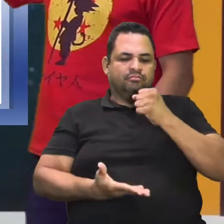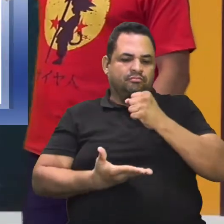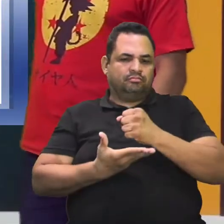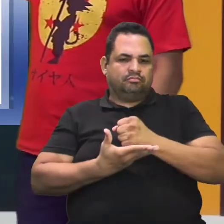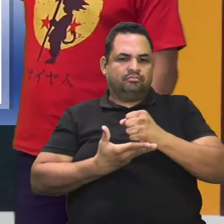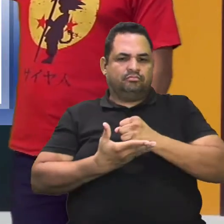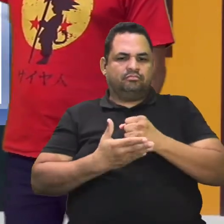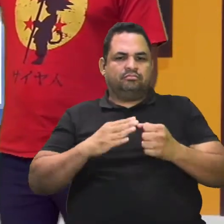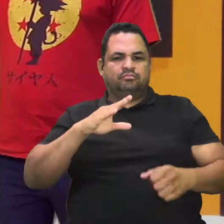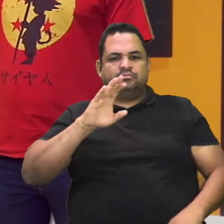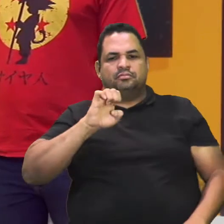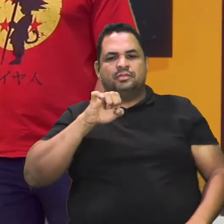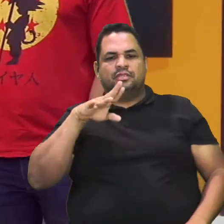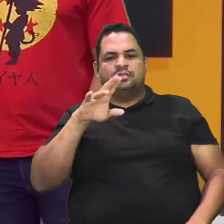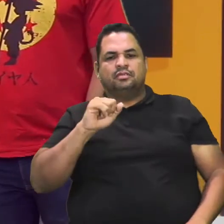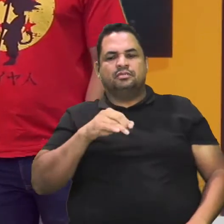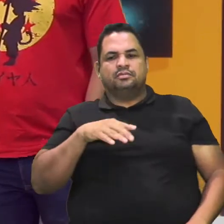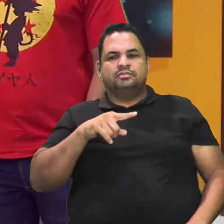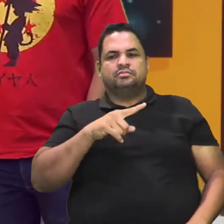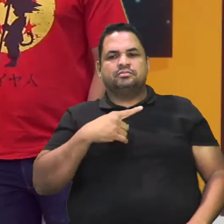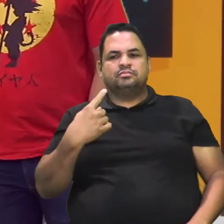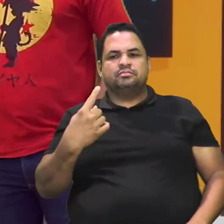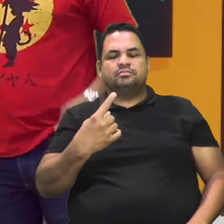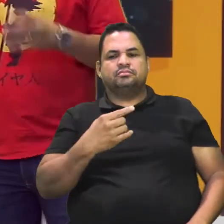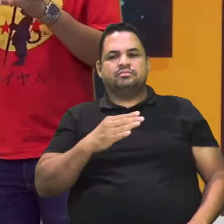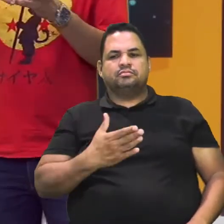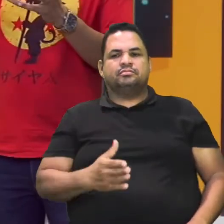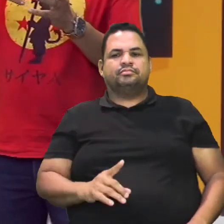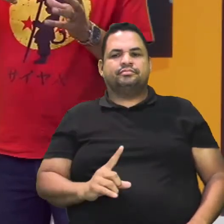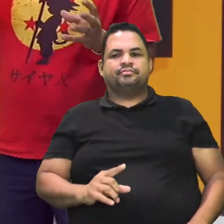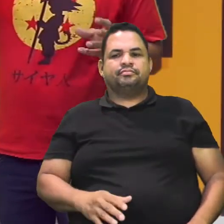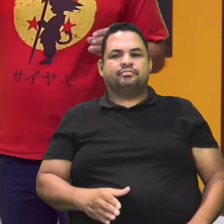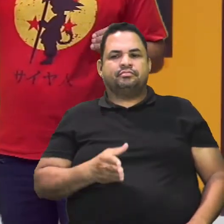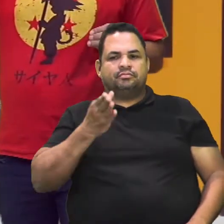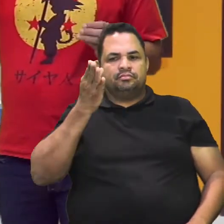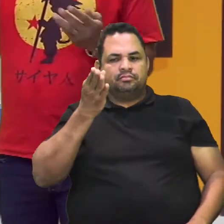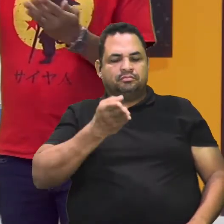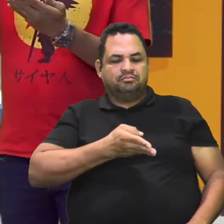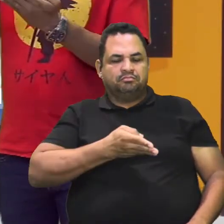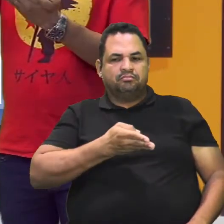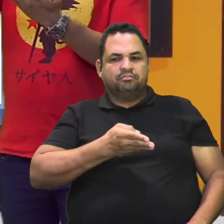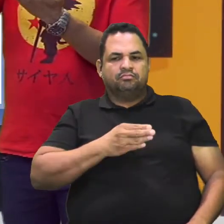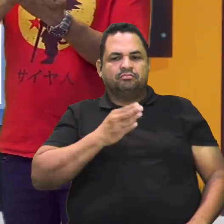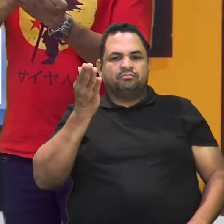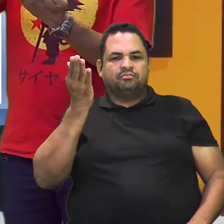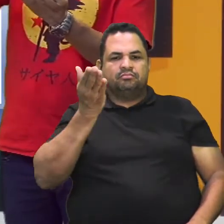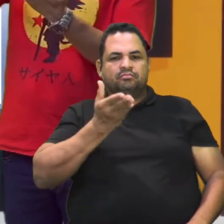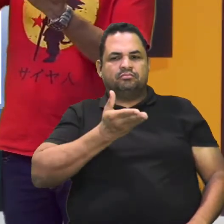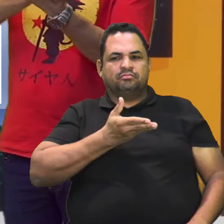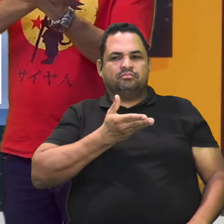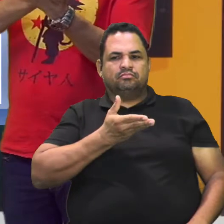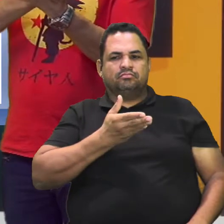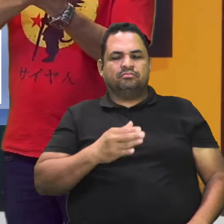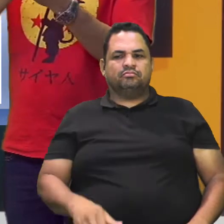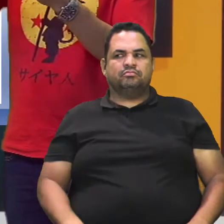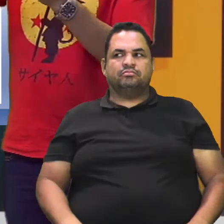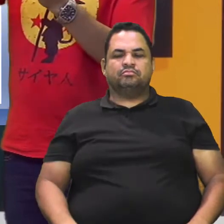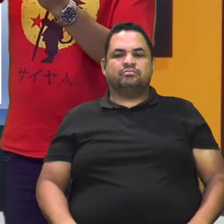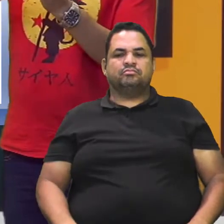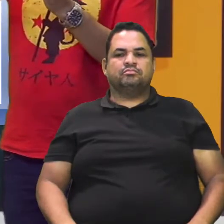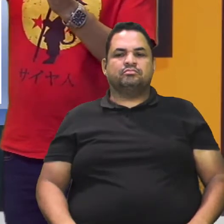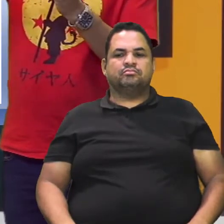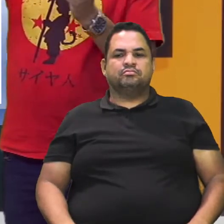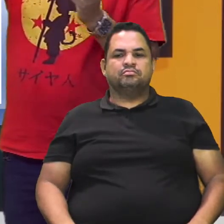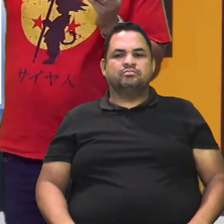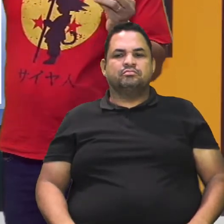base. Mas a elipse não é uma circunferência também? Não, a elipse está mais achatadinha, porque eu fiz o corte ali na diagonal e